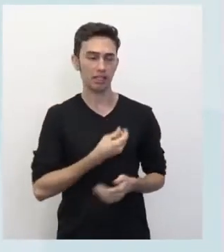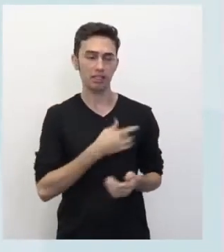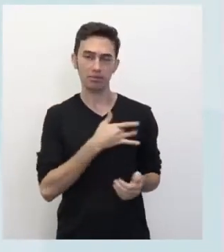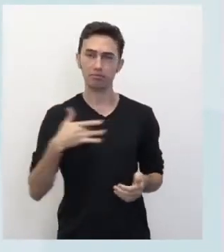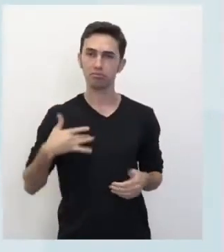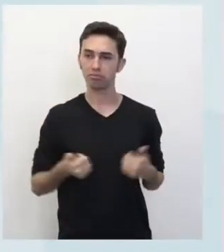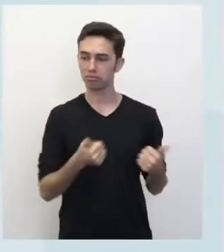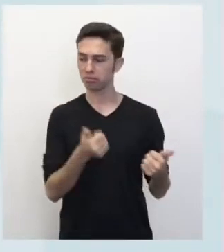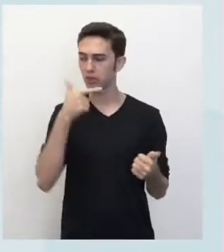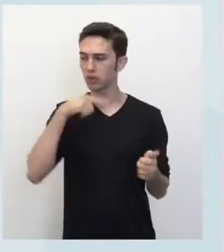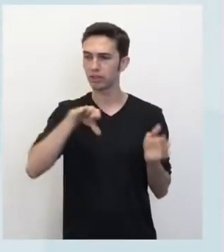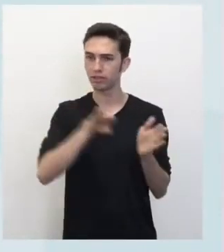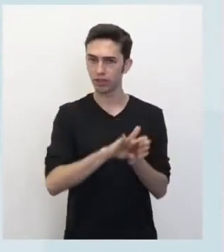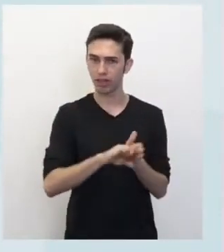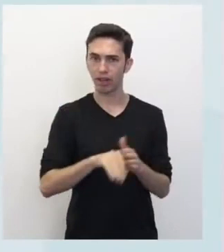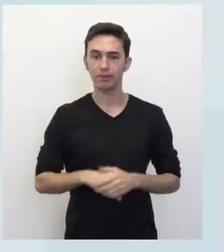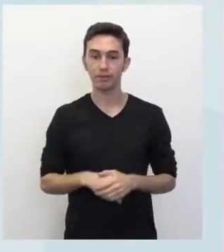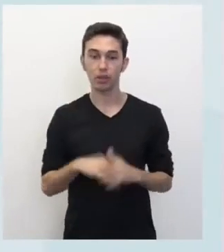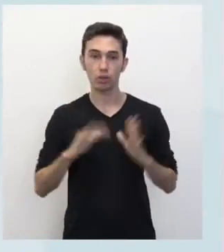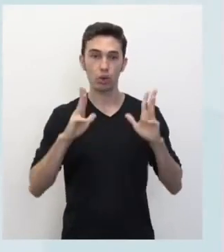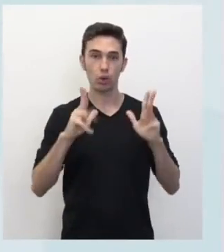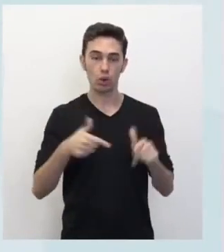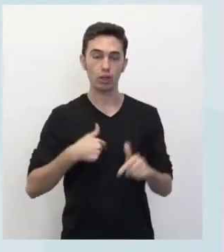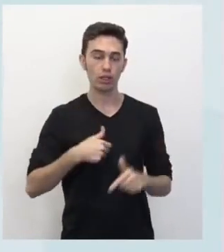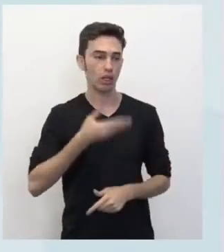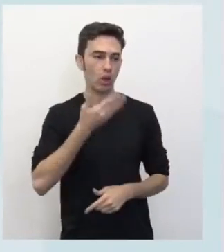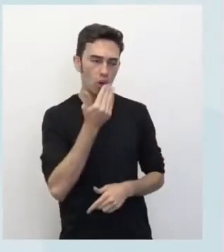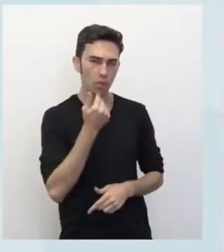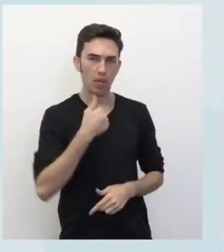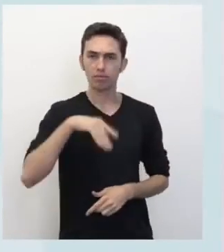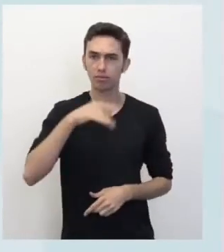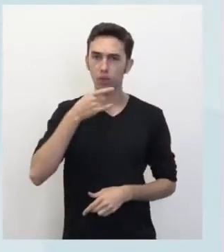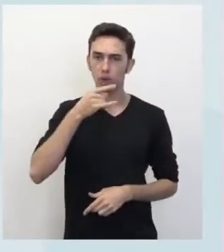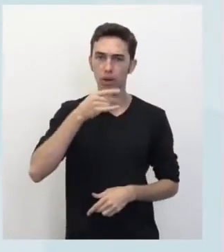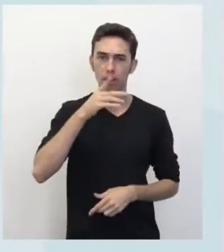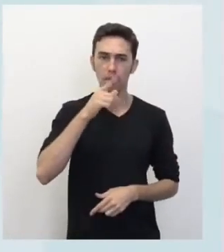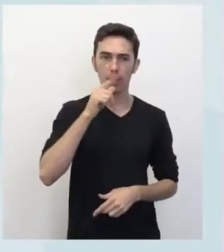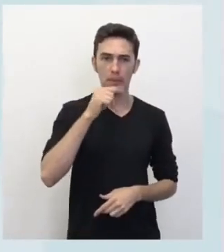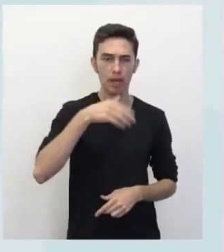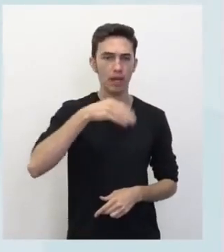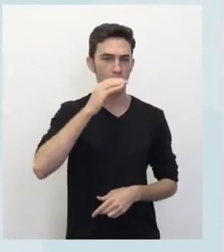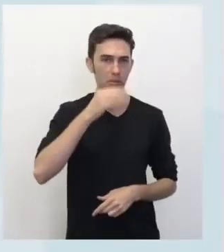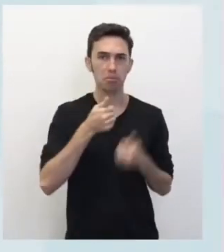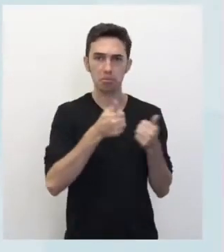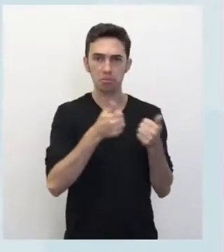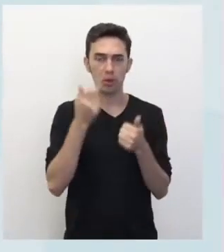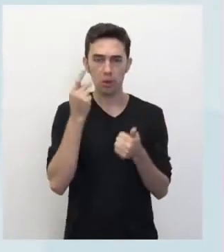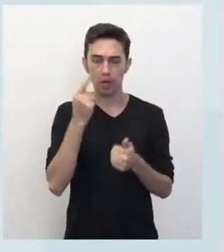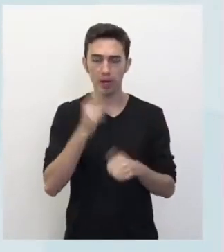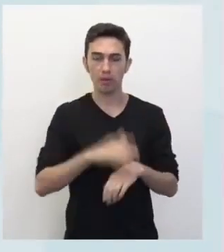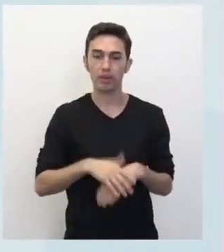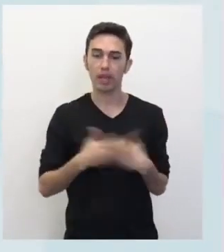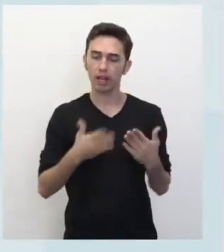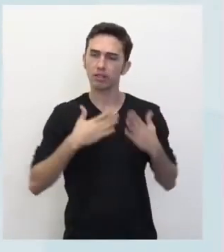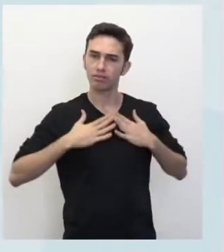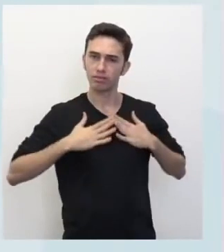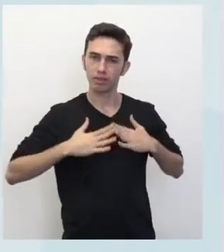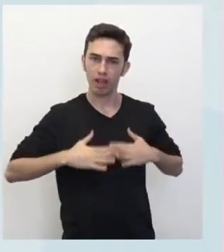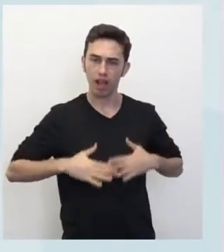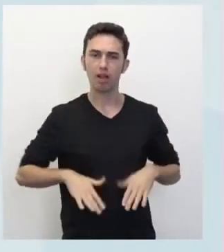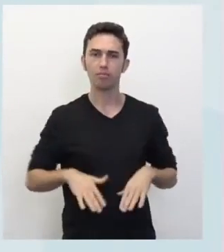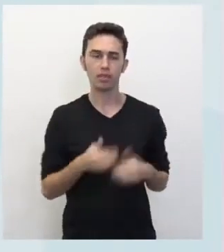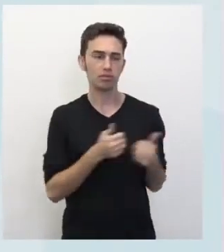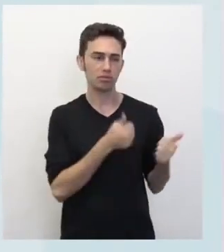saúde. Todas elas estão comendo e bebendo normalmente. Elas estão calmas e confortáveis em suas